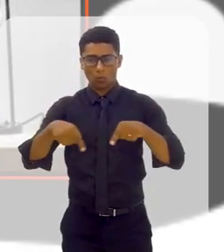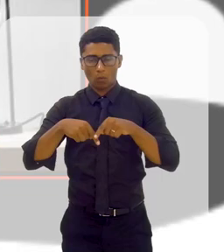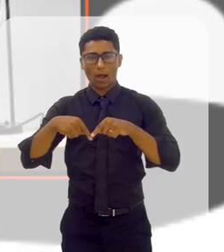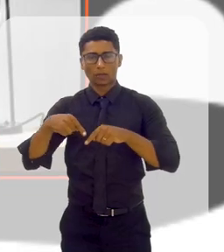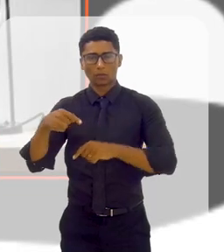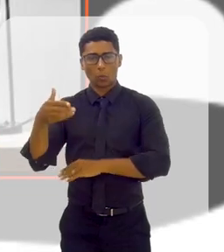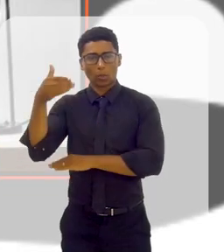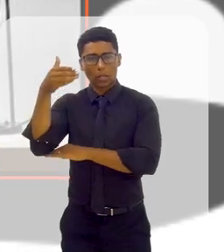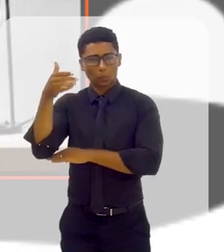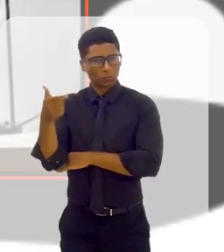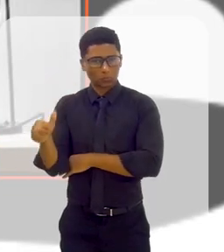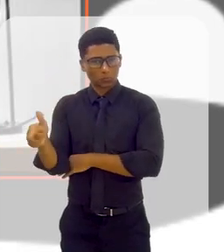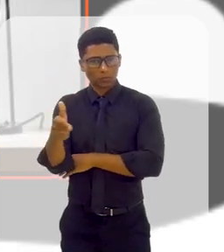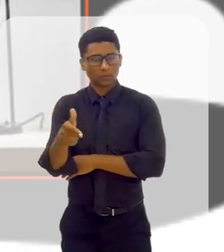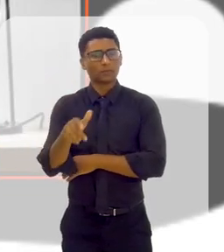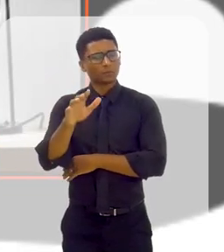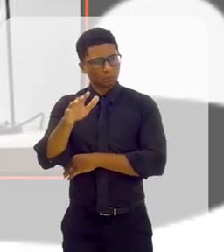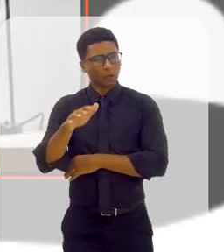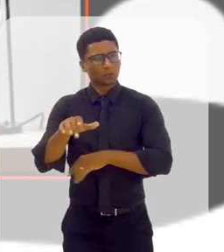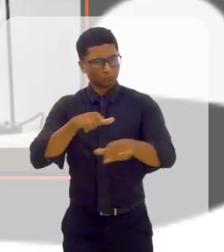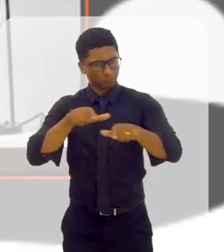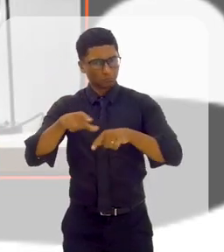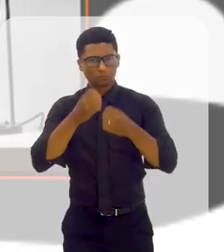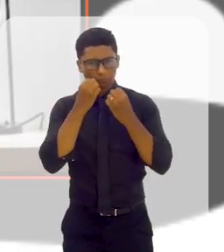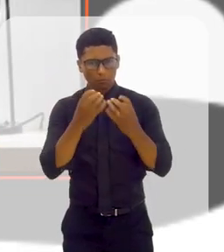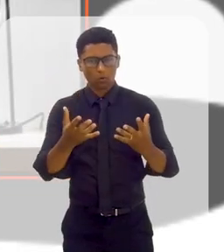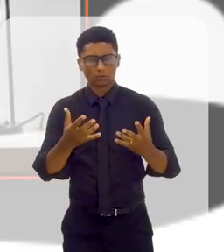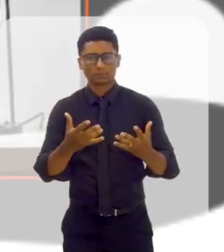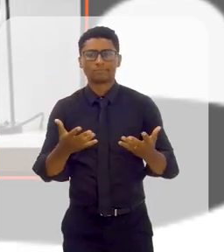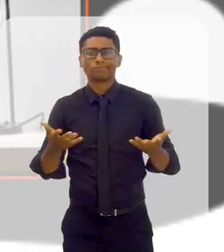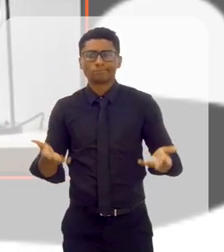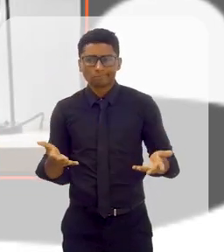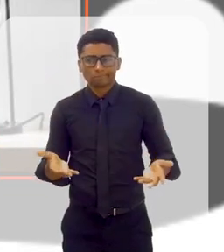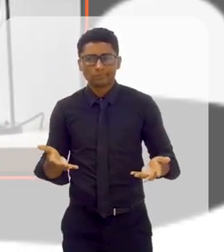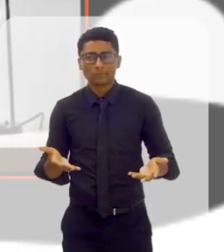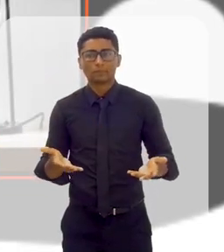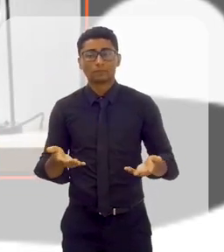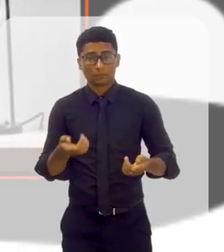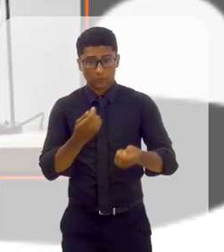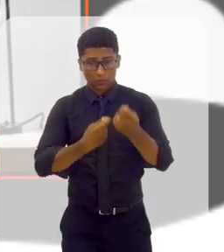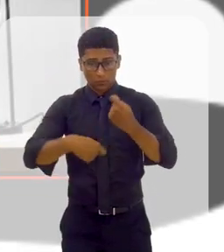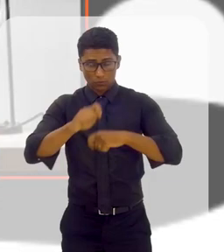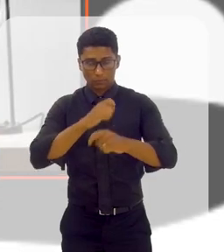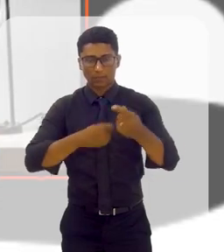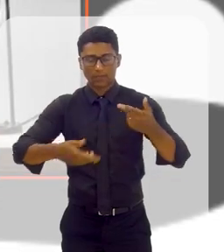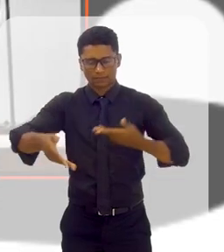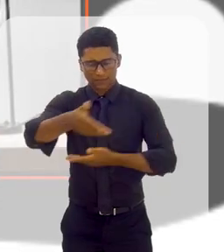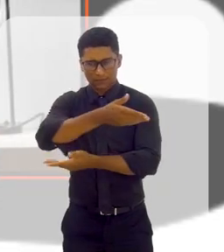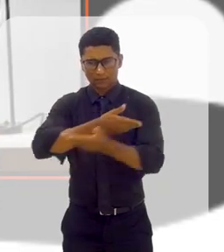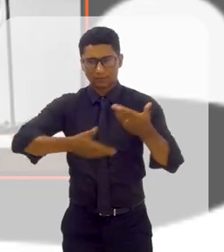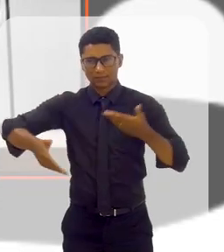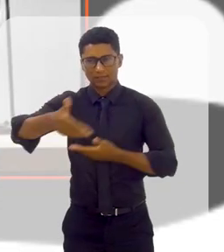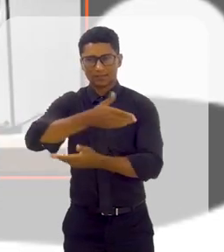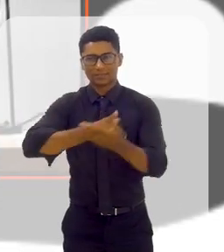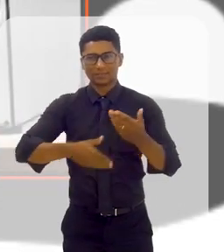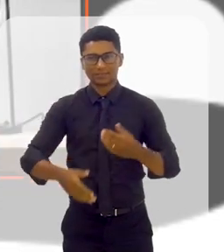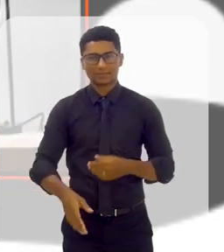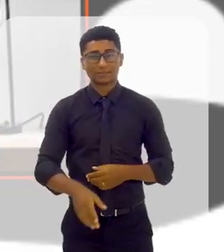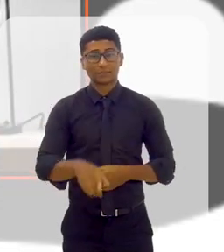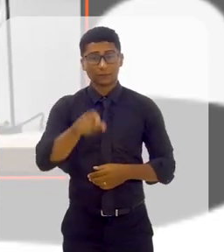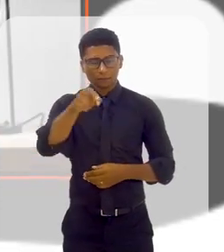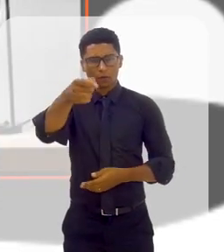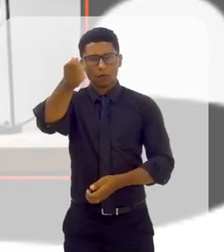prestem serviço mundial e cientíssimo quer dizer a economia circular ela conseguir chegar né seu pensamento que você veio